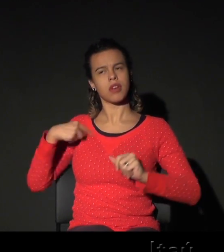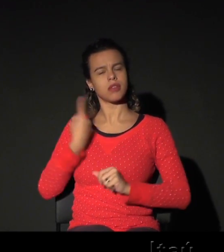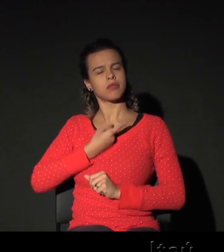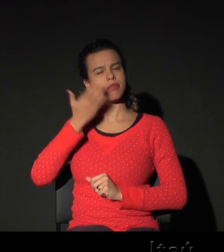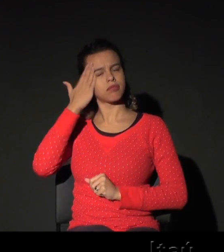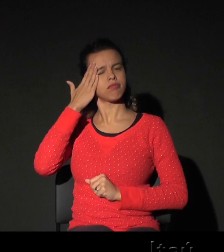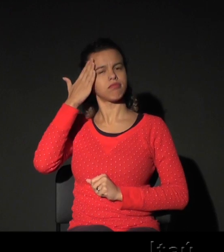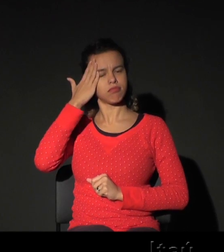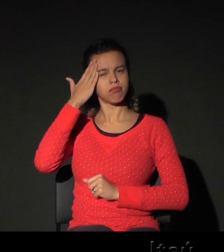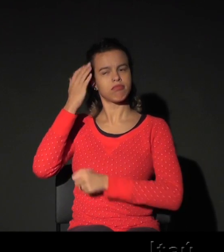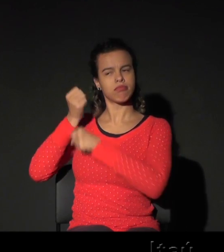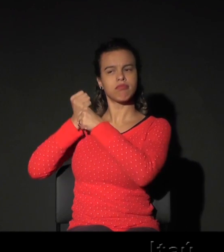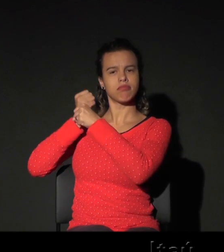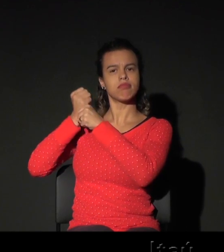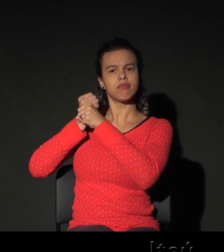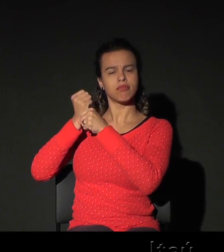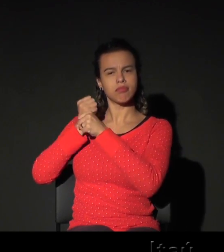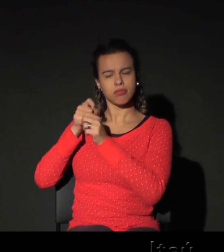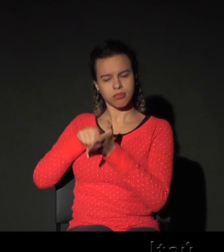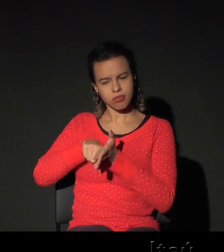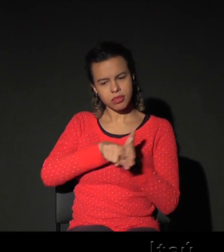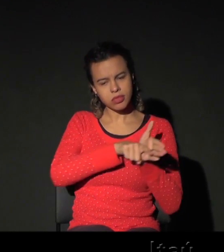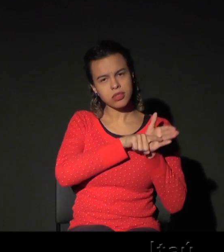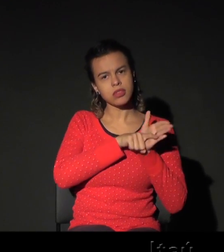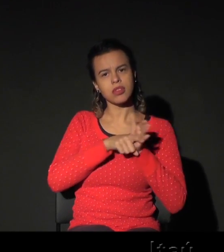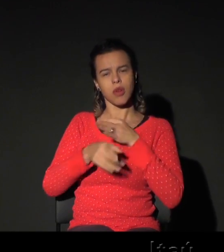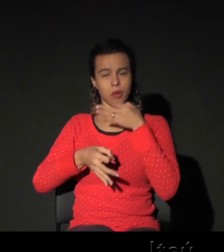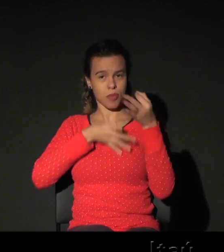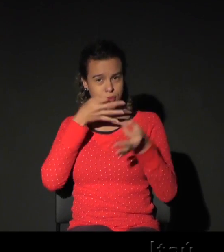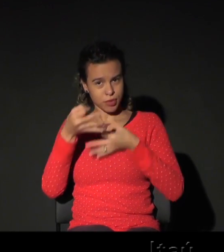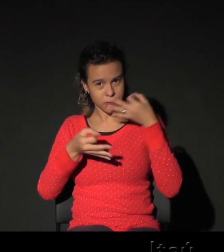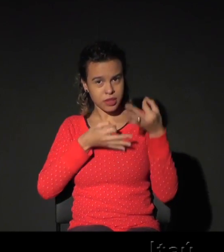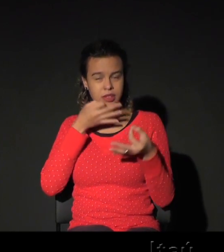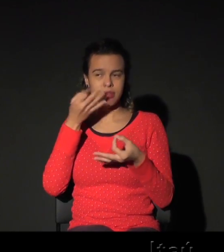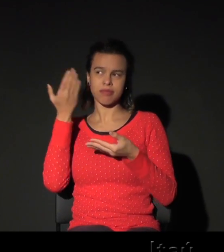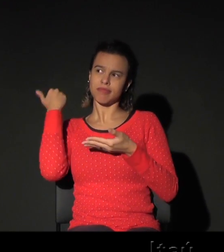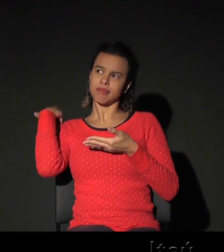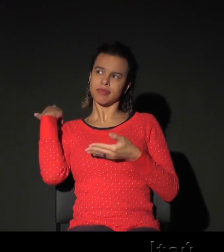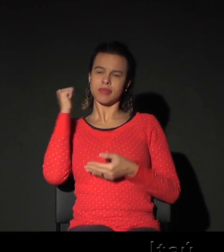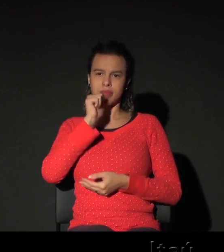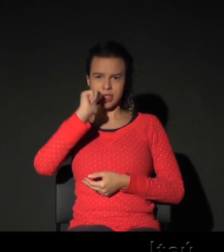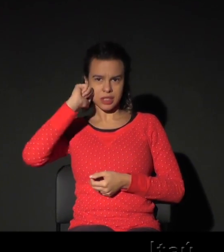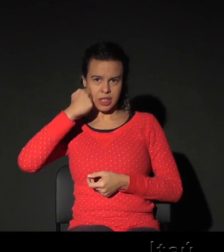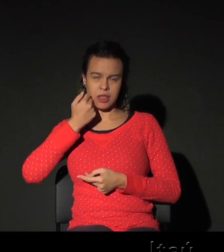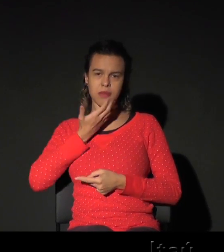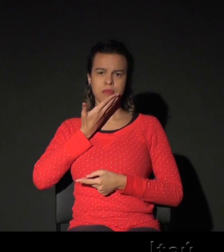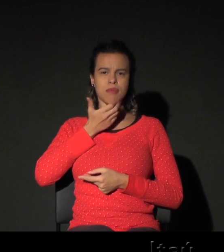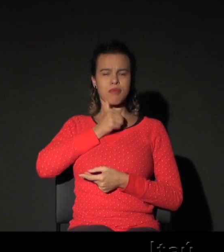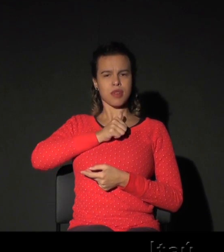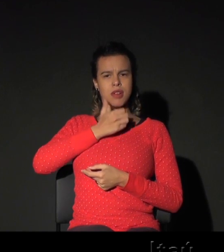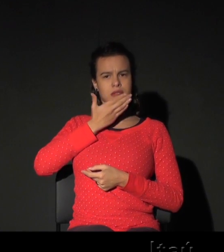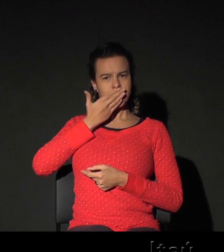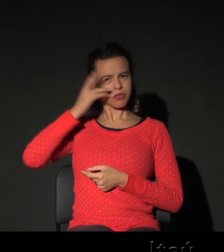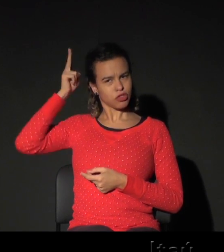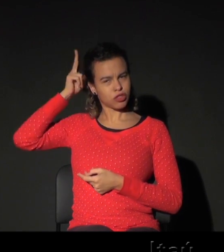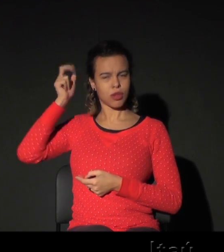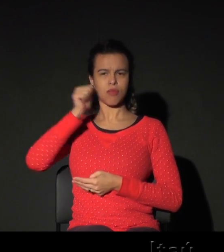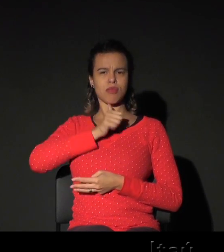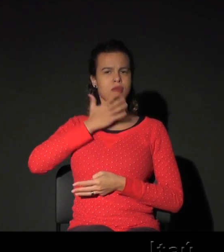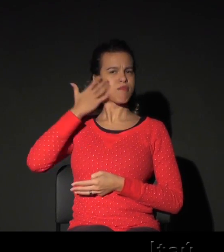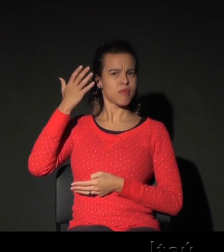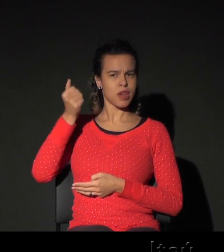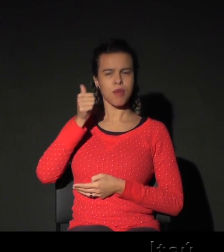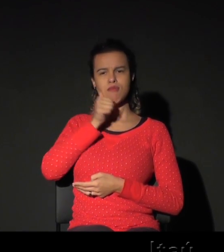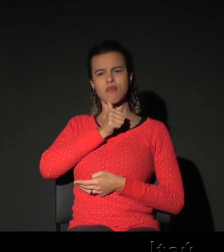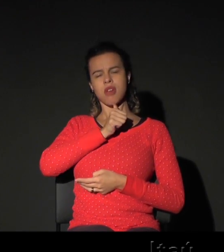gente sabe através não só dos depoimentos das mulheres negras mulheres indígenas mulheres brancas mulheres